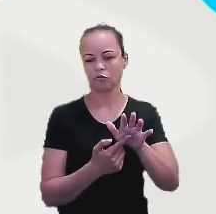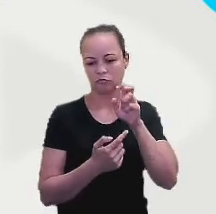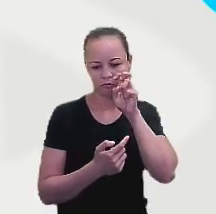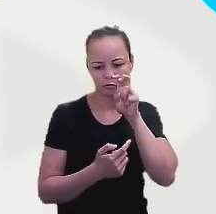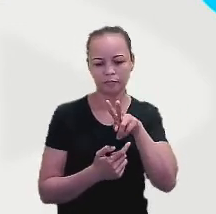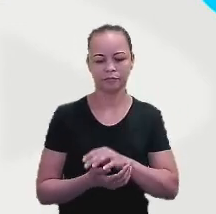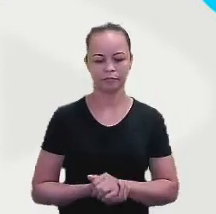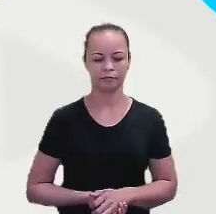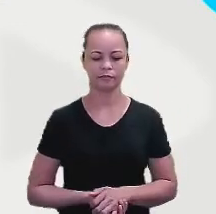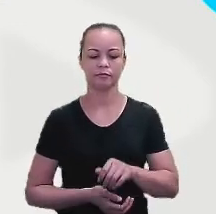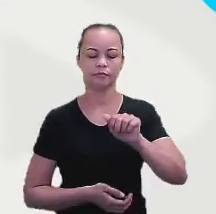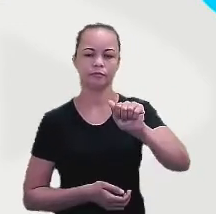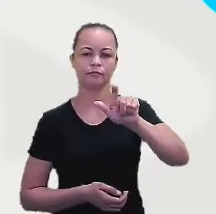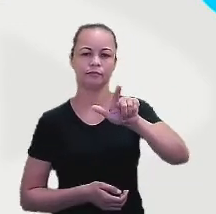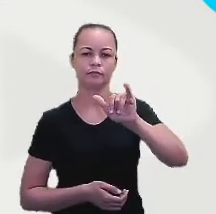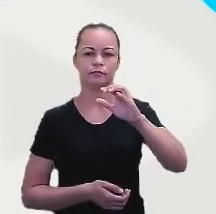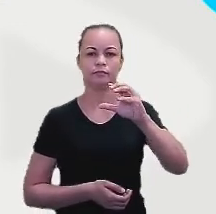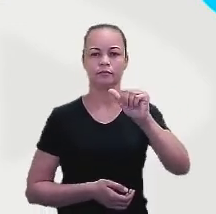Alicate.